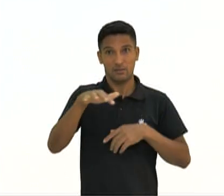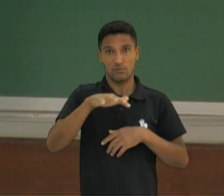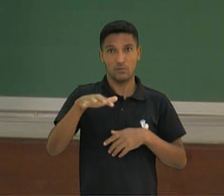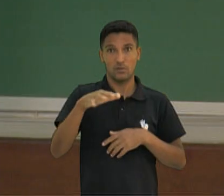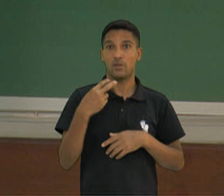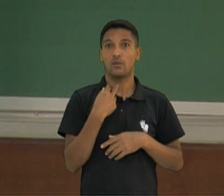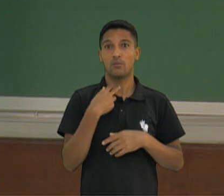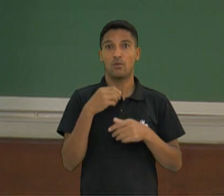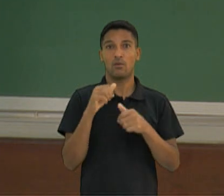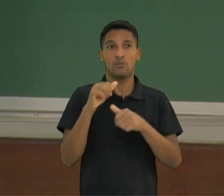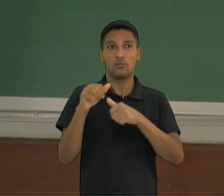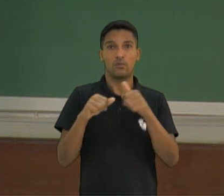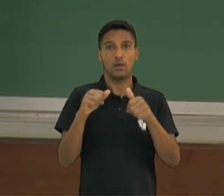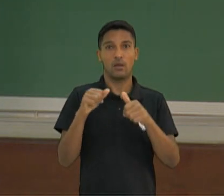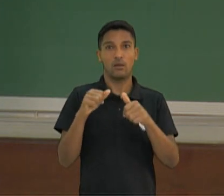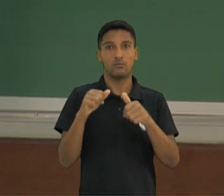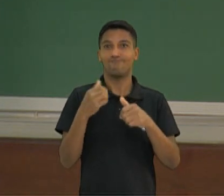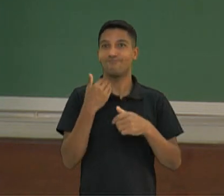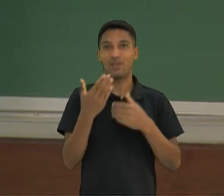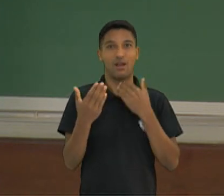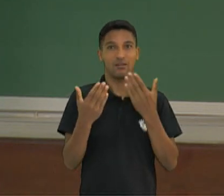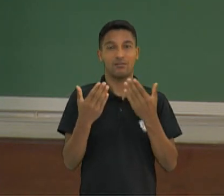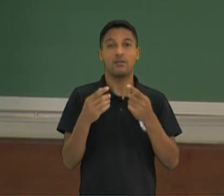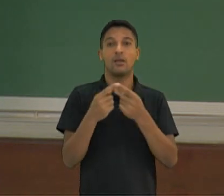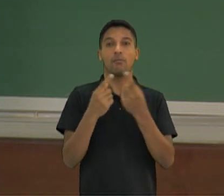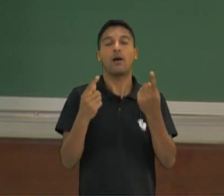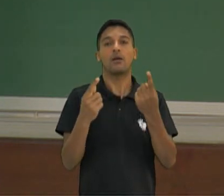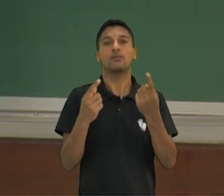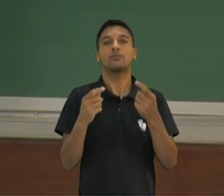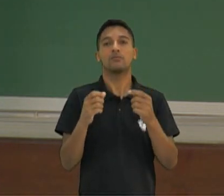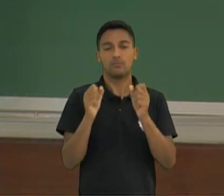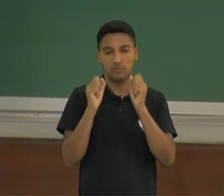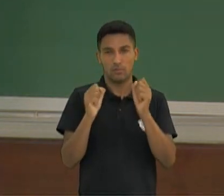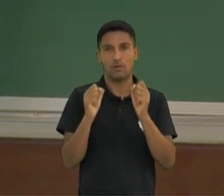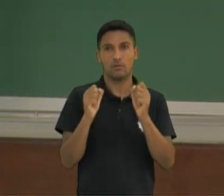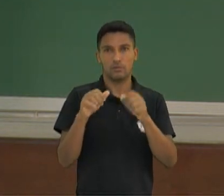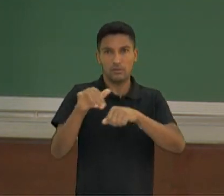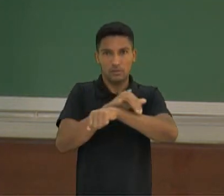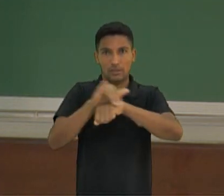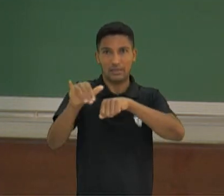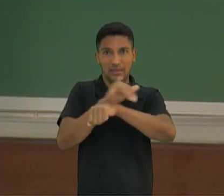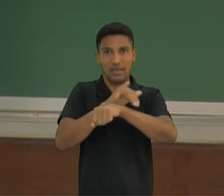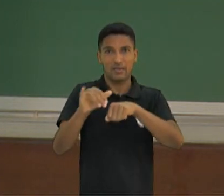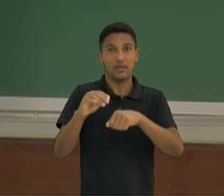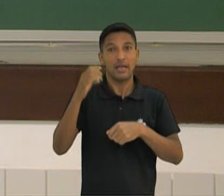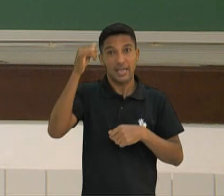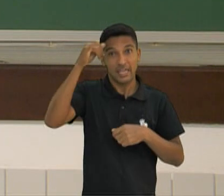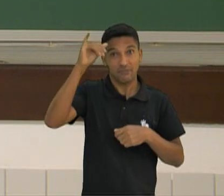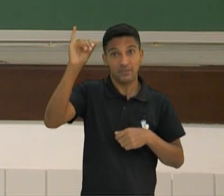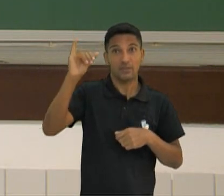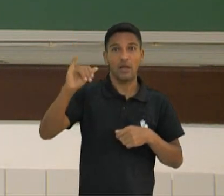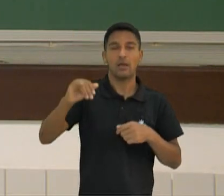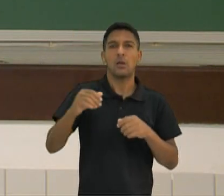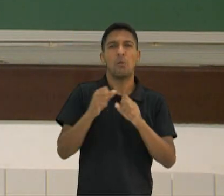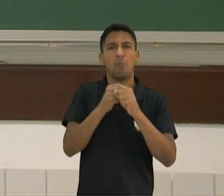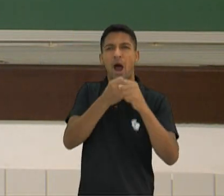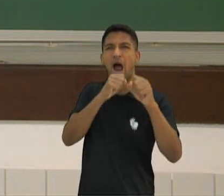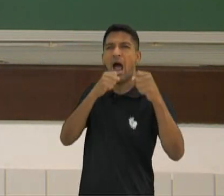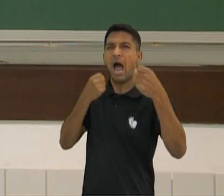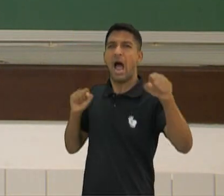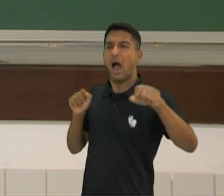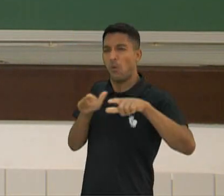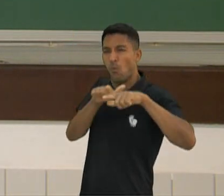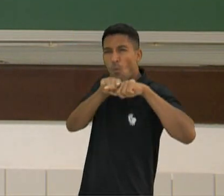pode ser impedido de aumentar. Como? Adotando sistemáticas mais autorreguladoras e mais adequadas ao meio ambiente.